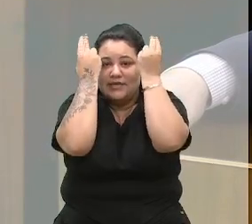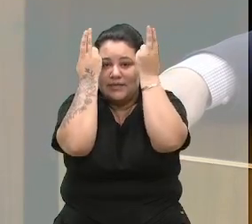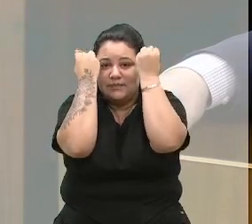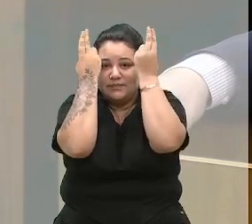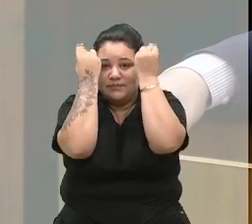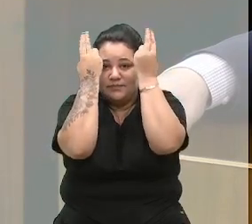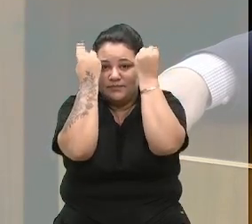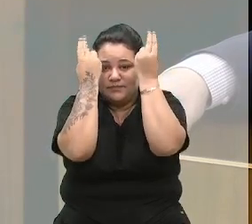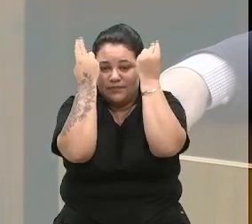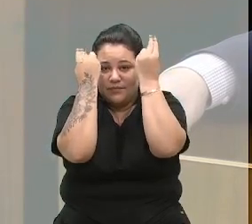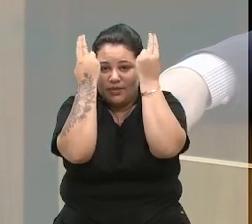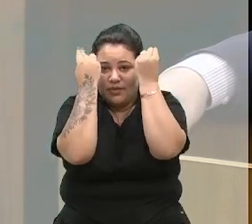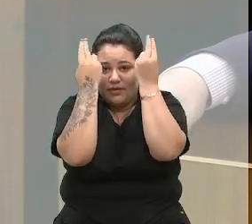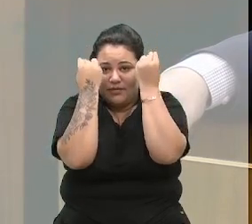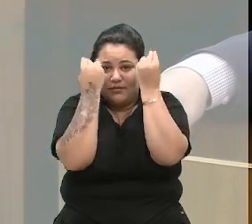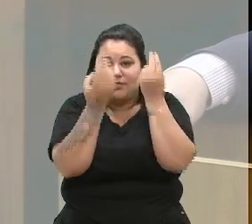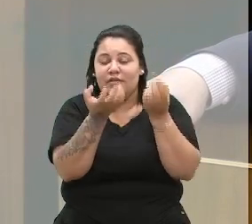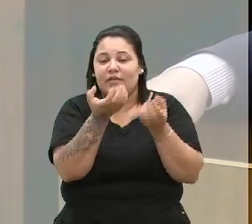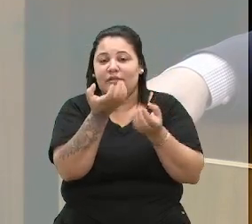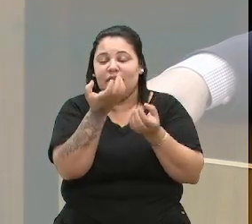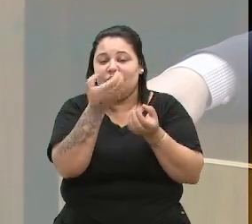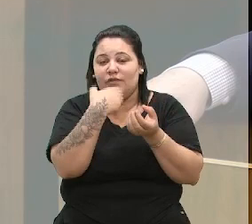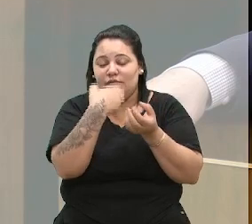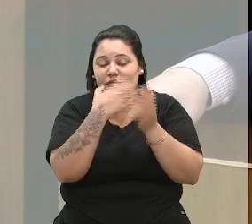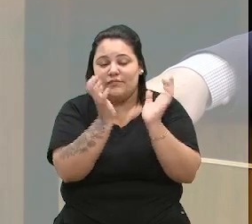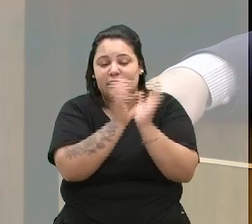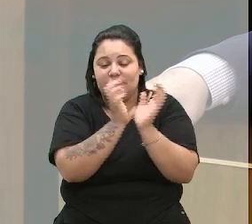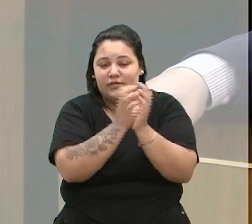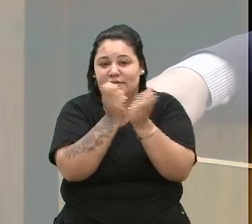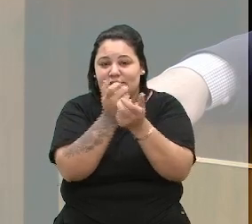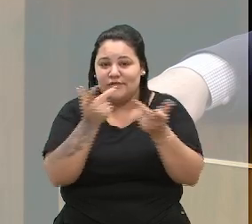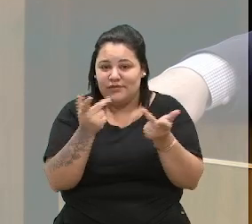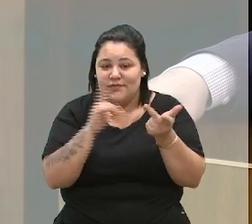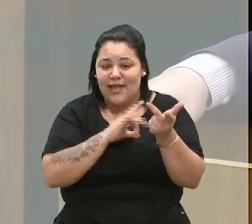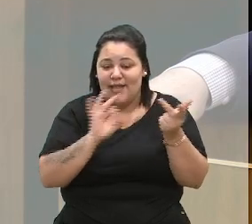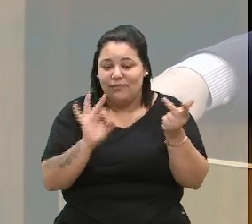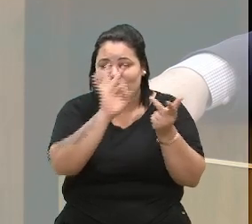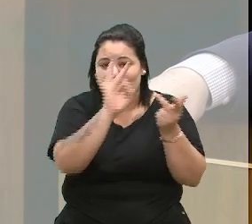Frutas, verduras e hortaliças, vereador Fantinel,